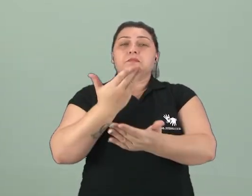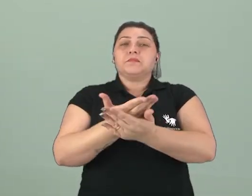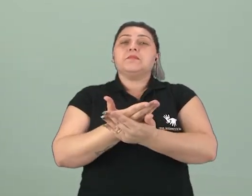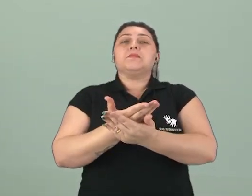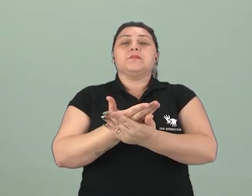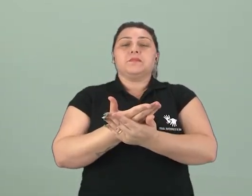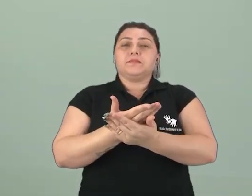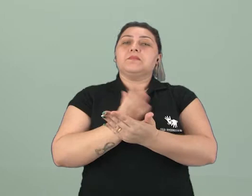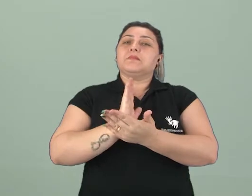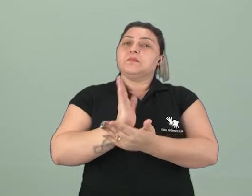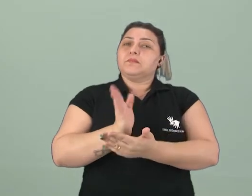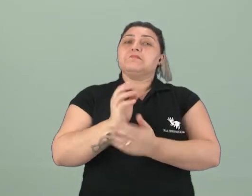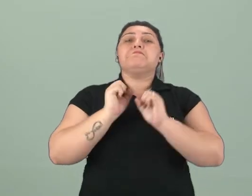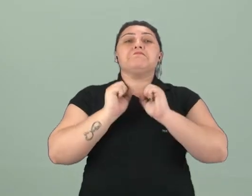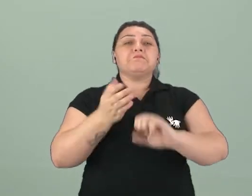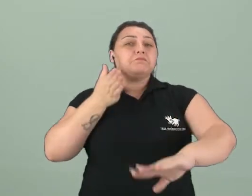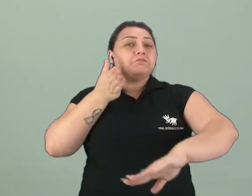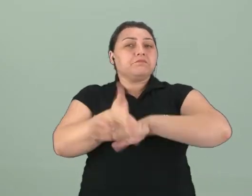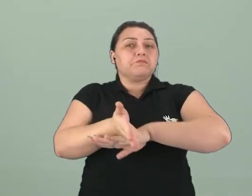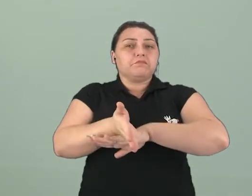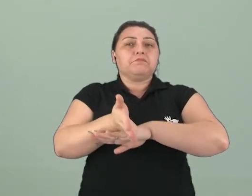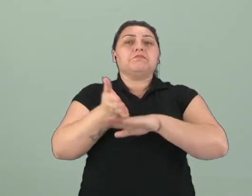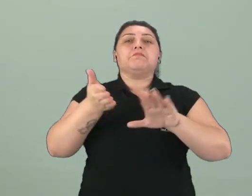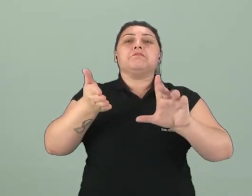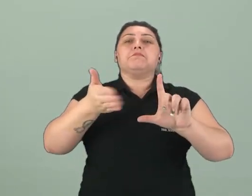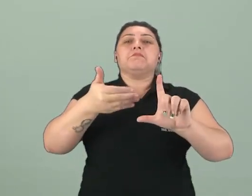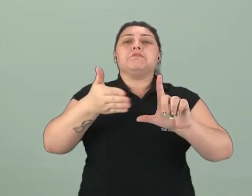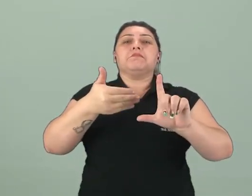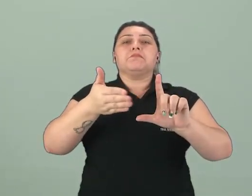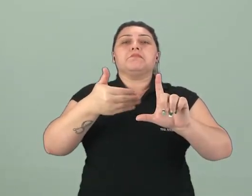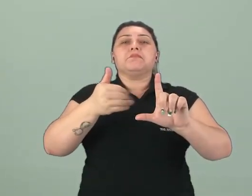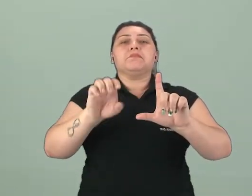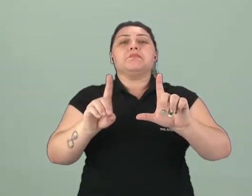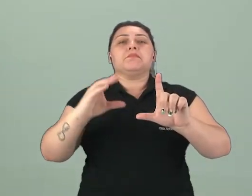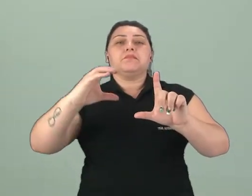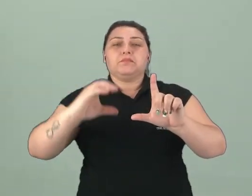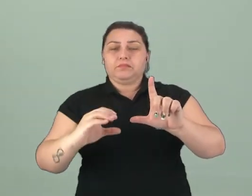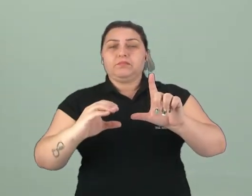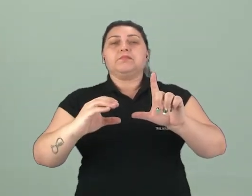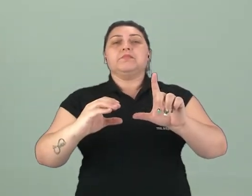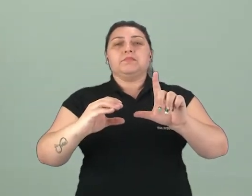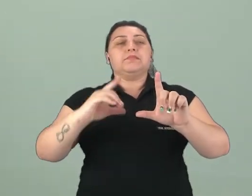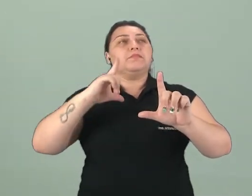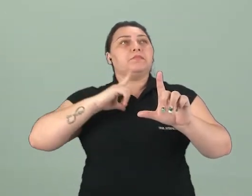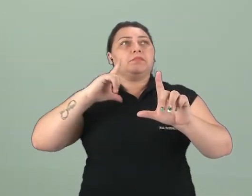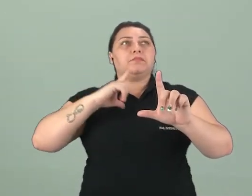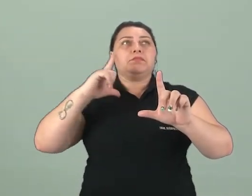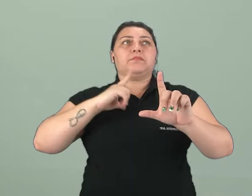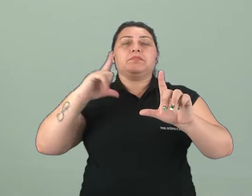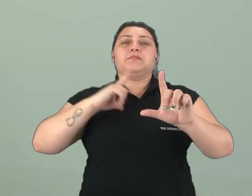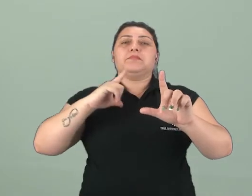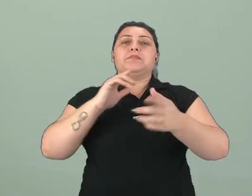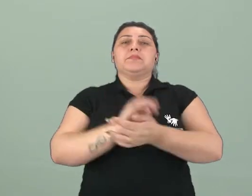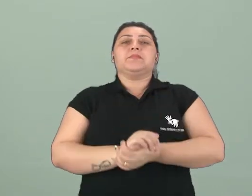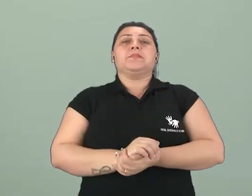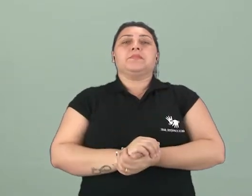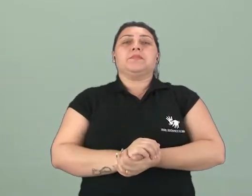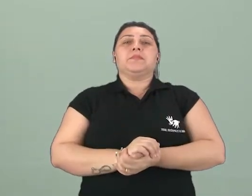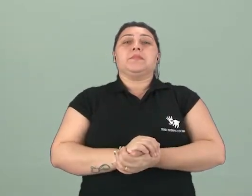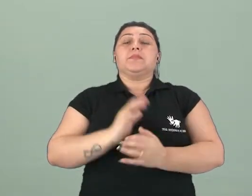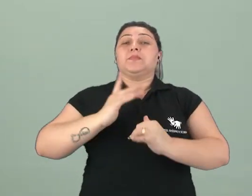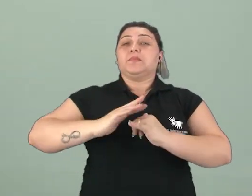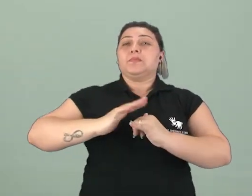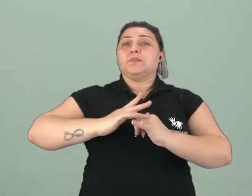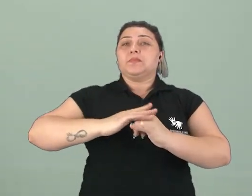né? Você pode acessá-las através da plataforma Educ, que vai gerar lá, vai encaminhar você para um canal do YouTube,